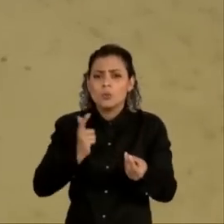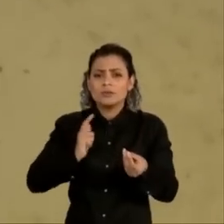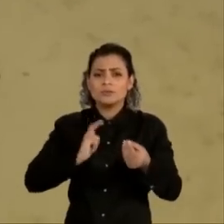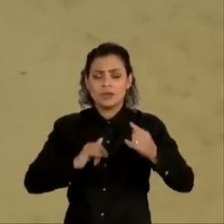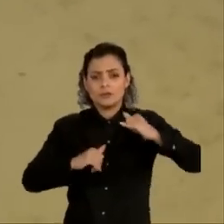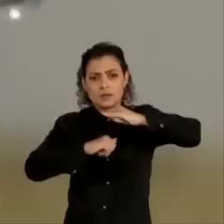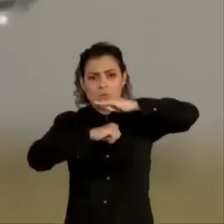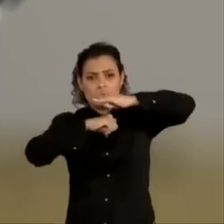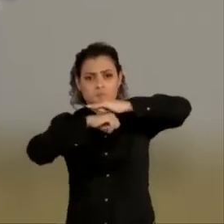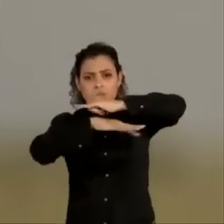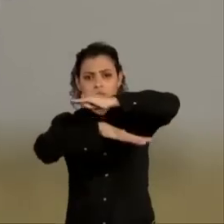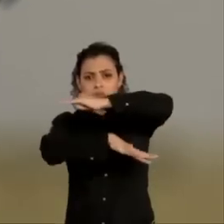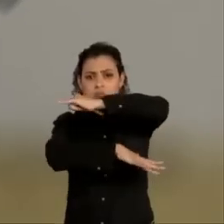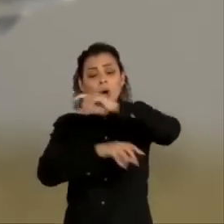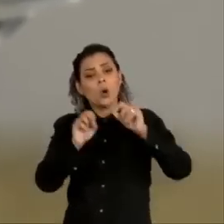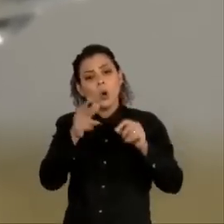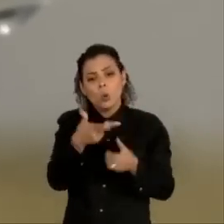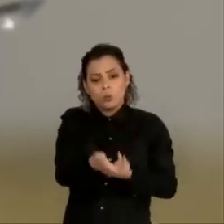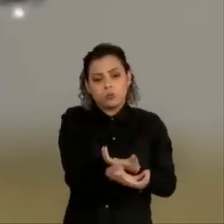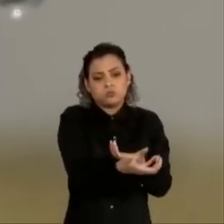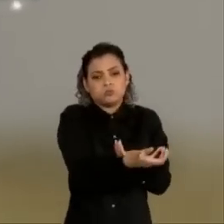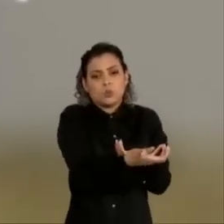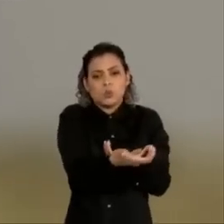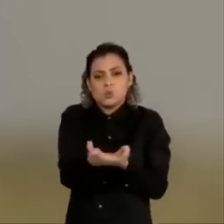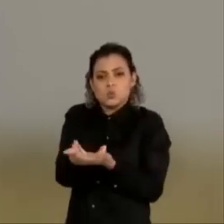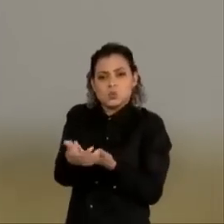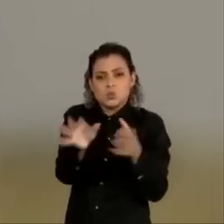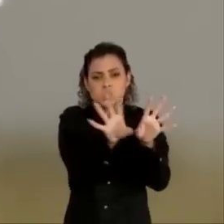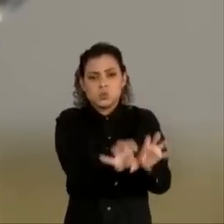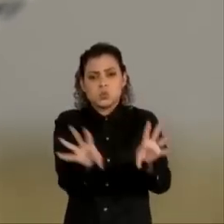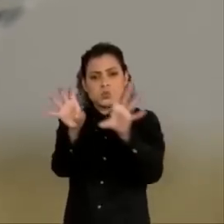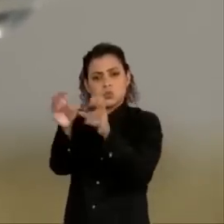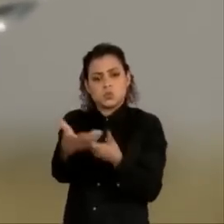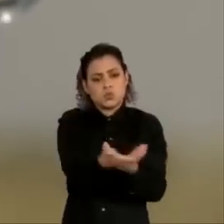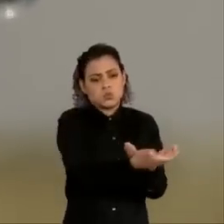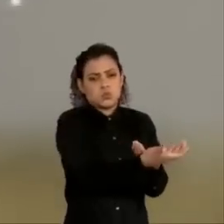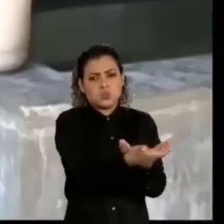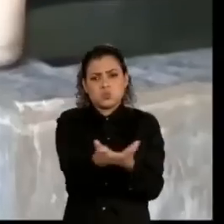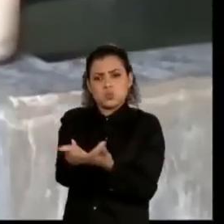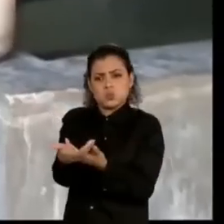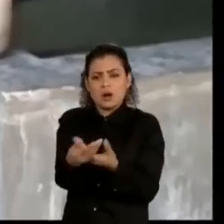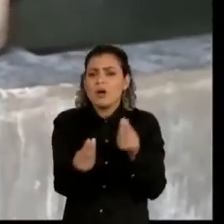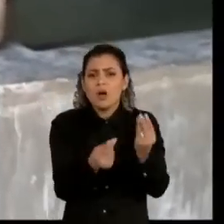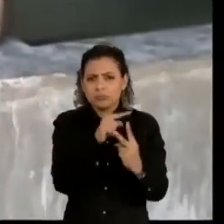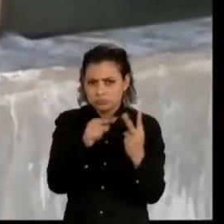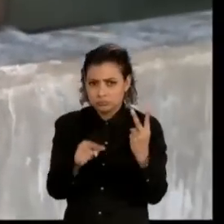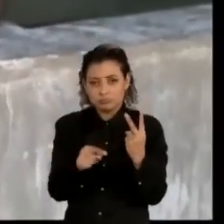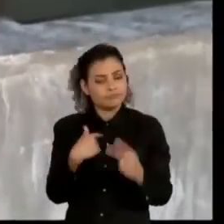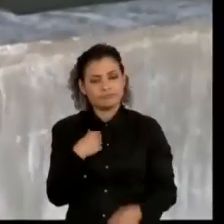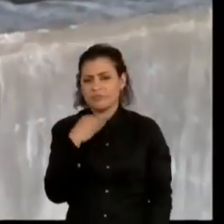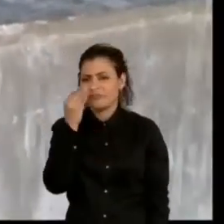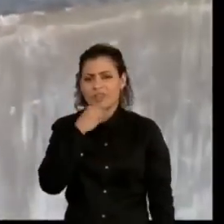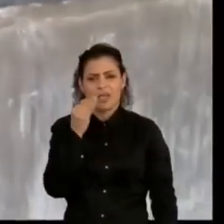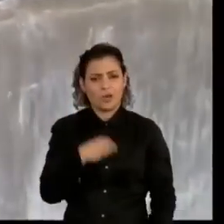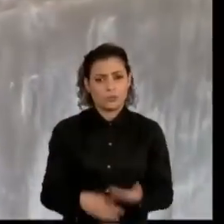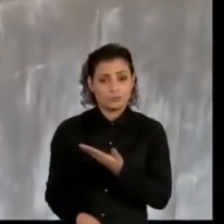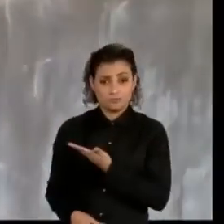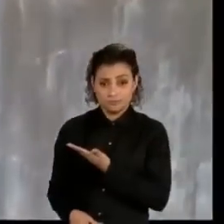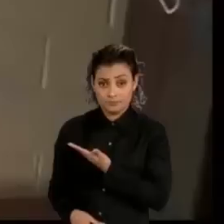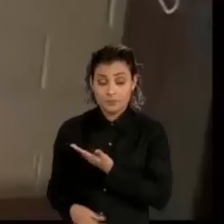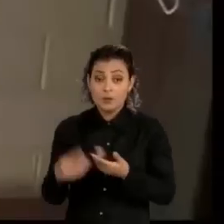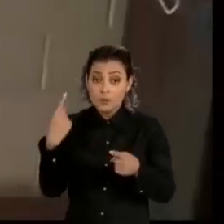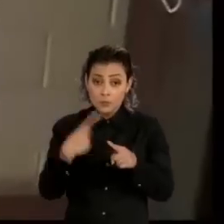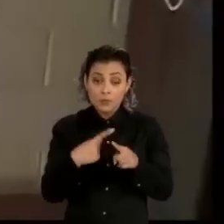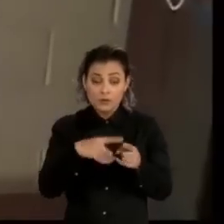aérea do veneno, como que o senhor avalia? É a menos eficaz. Por quê? Porque nós